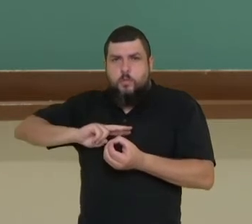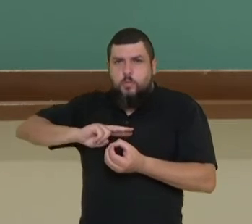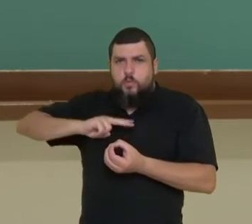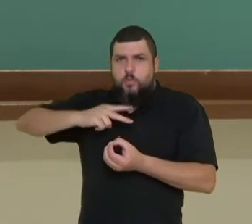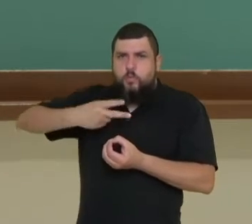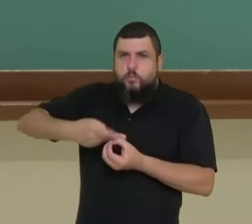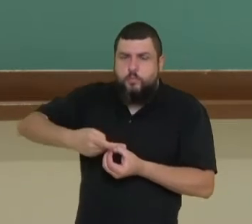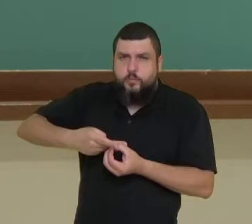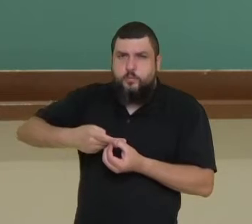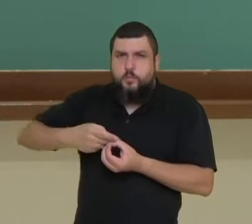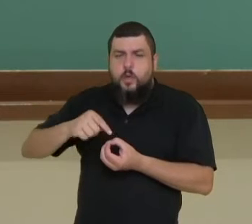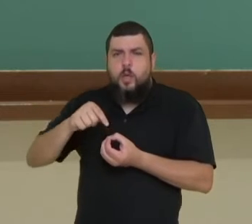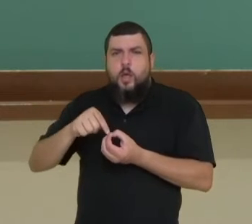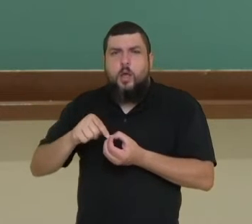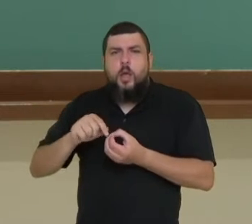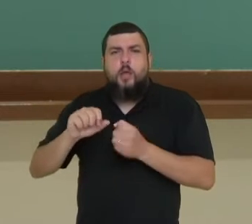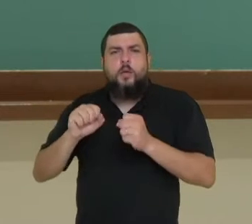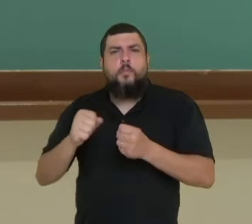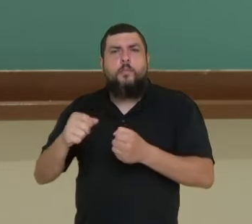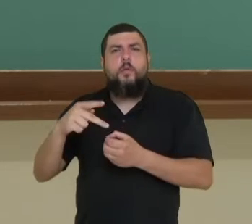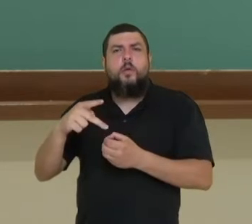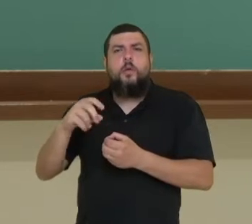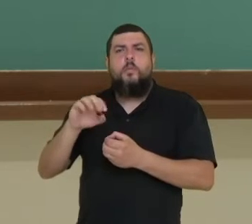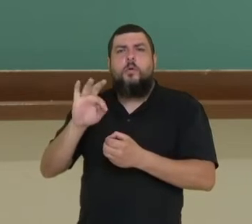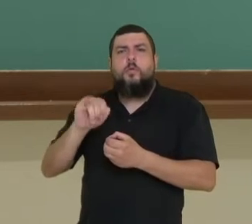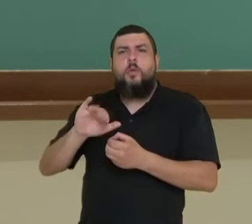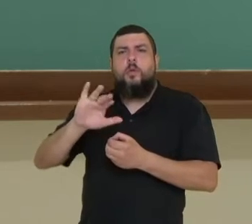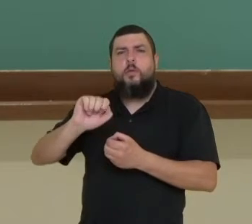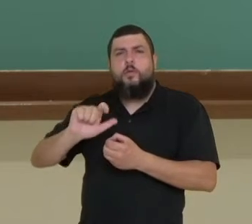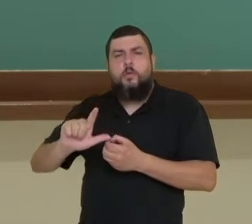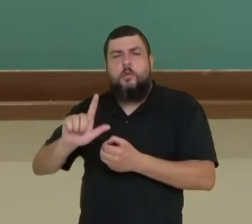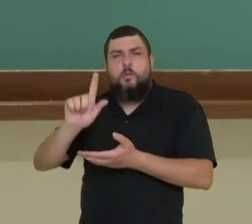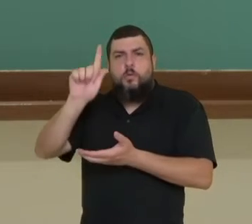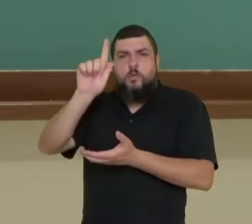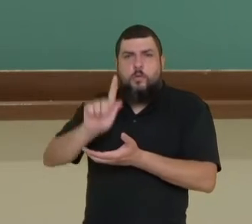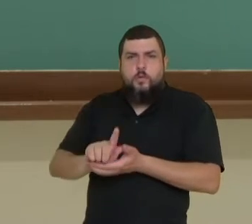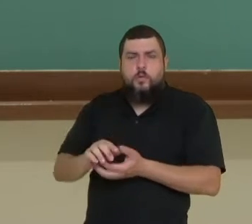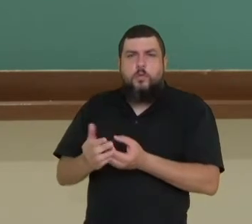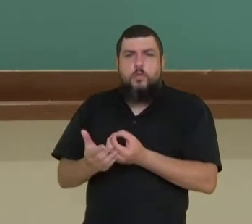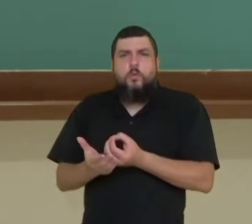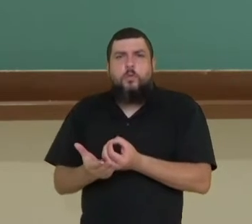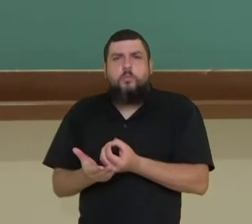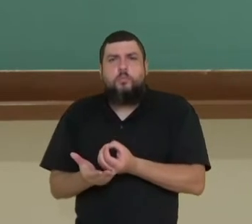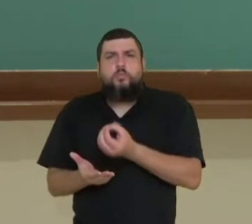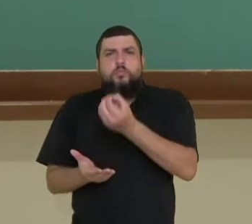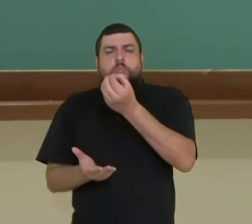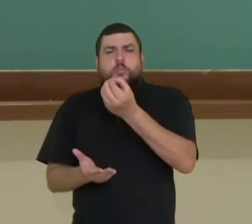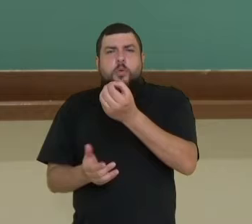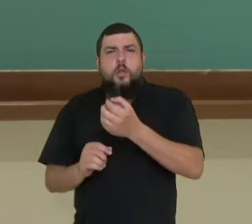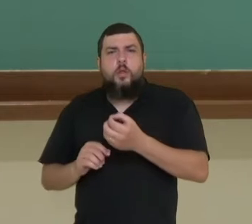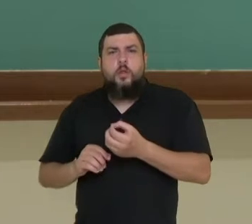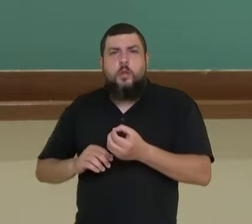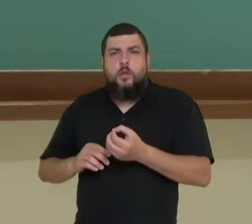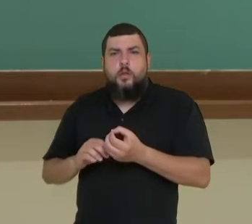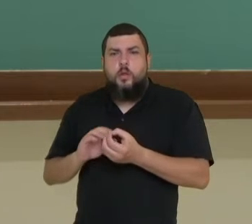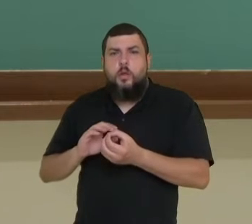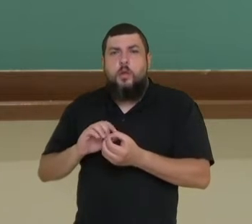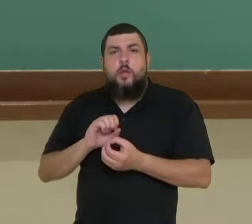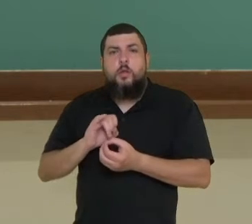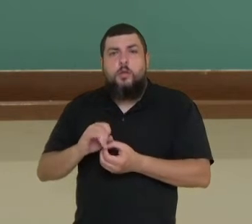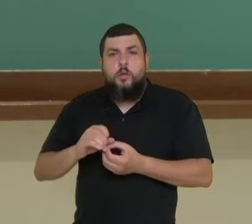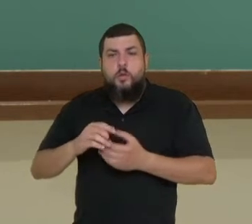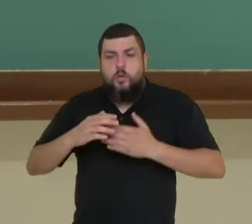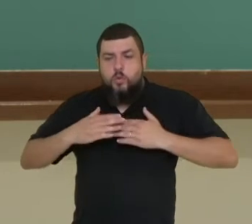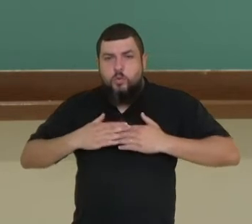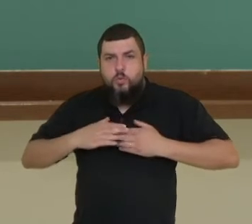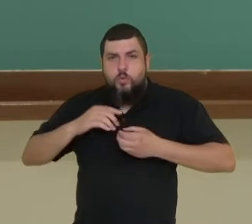de energia potencial gravitacional para o sistema, certo? Então, quando eu estou transferindo a energia do corpo